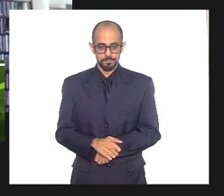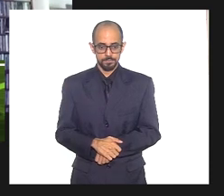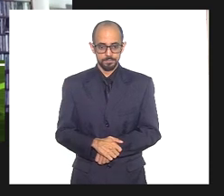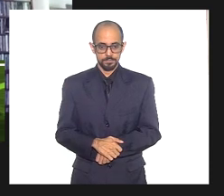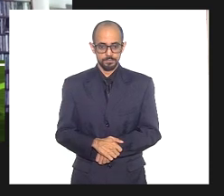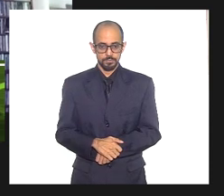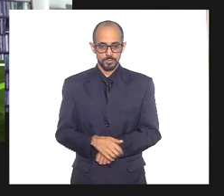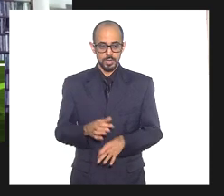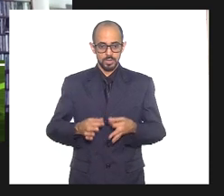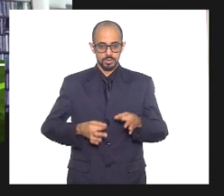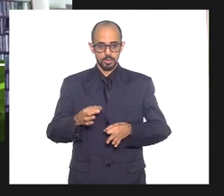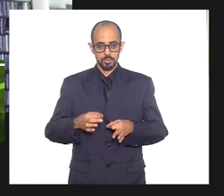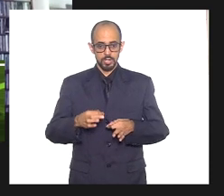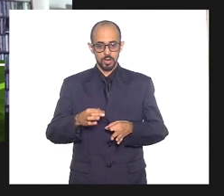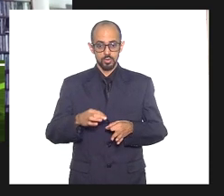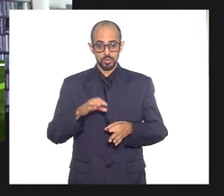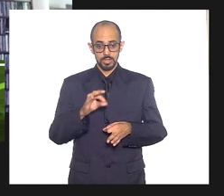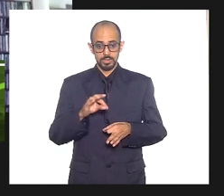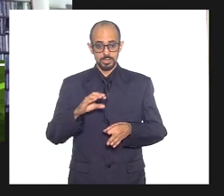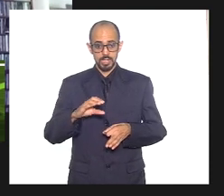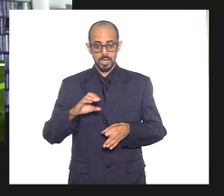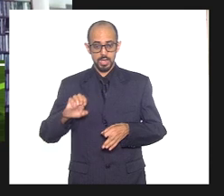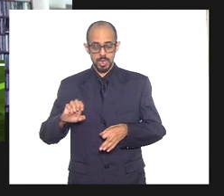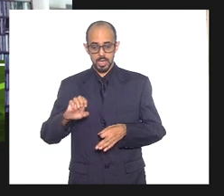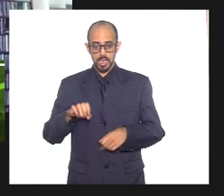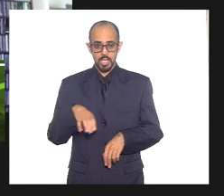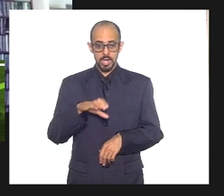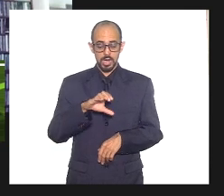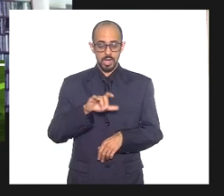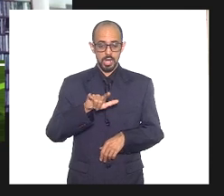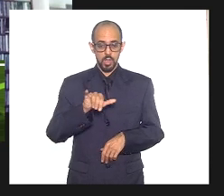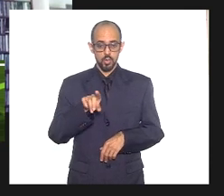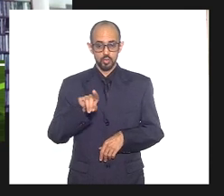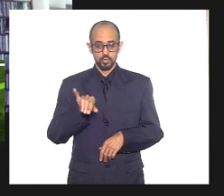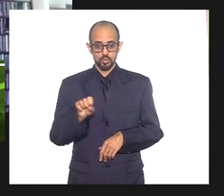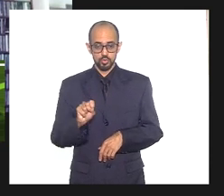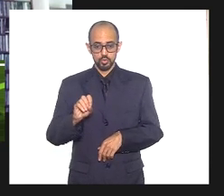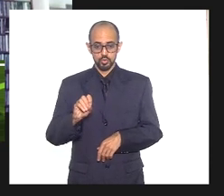do Tribunal de Contas, Cláudio Torres Carvalho,